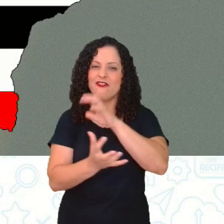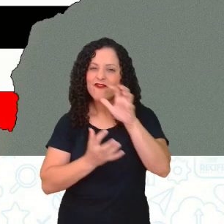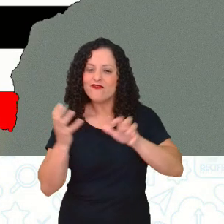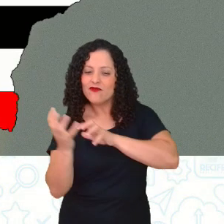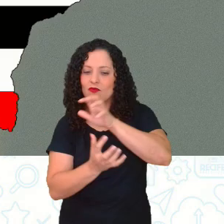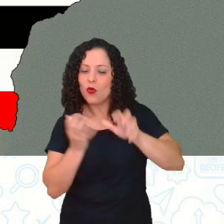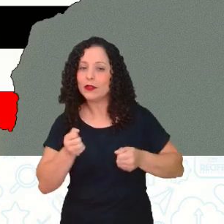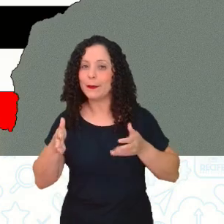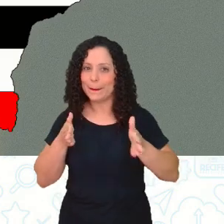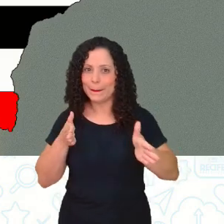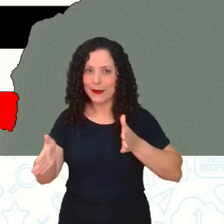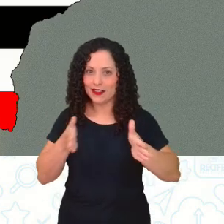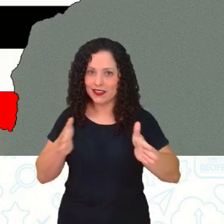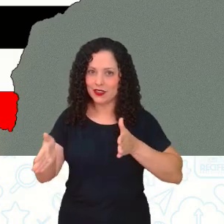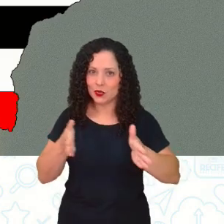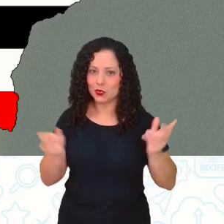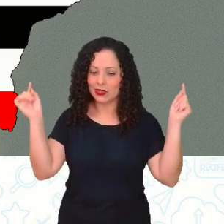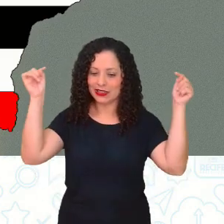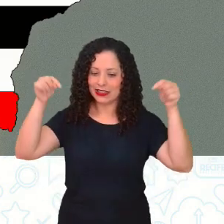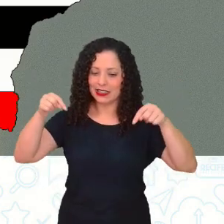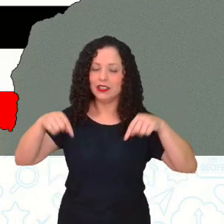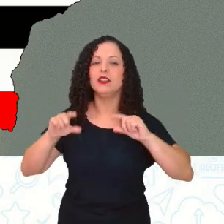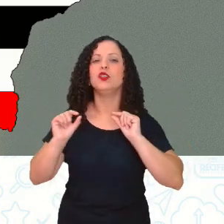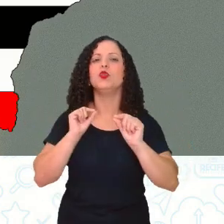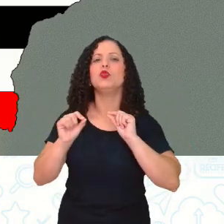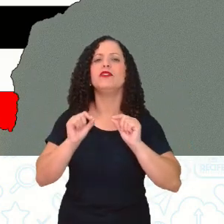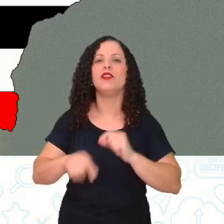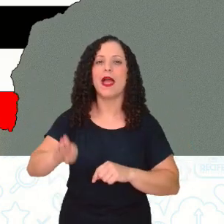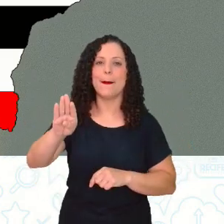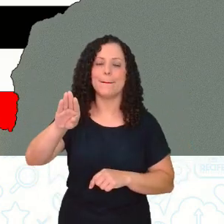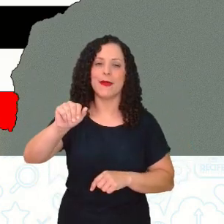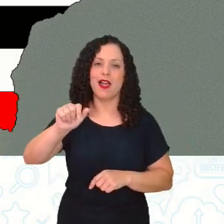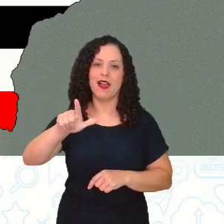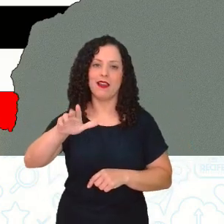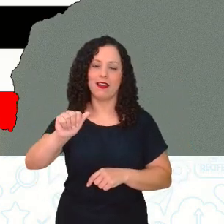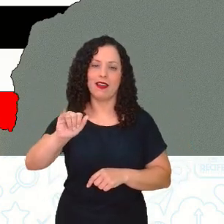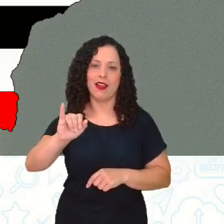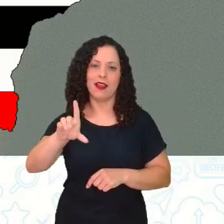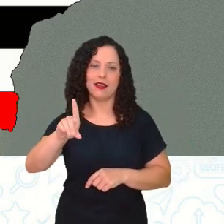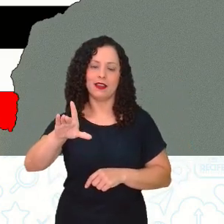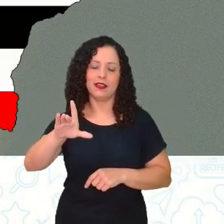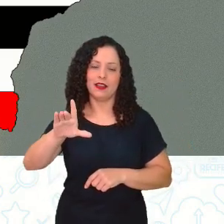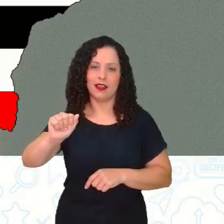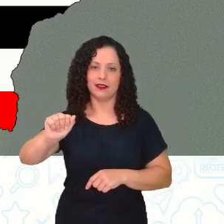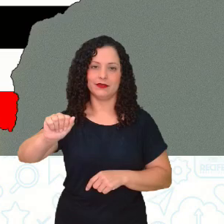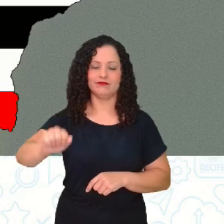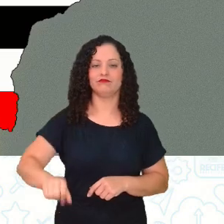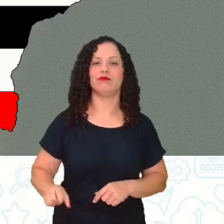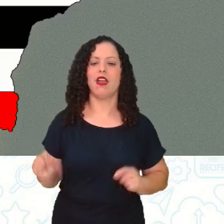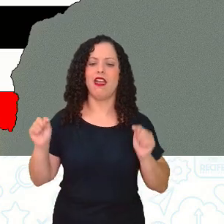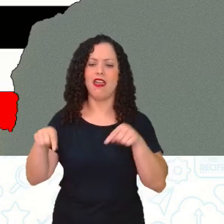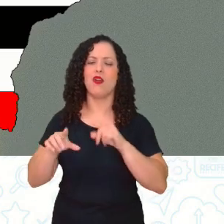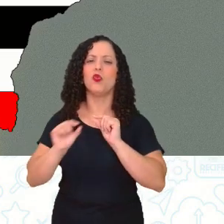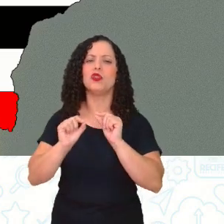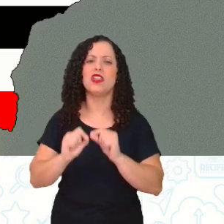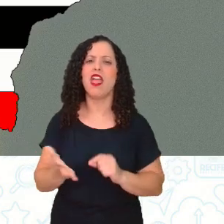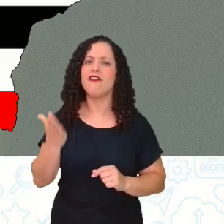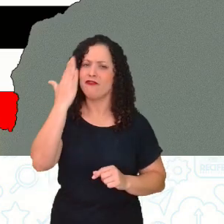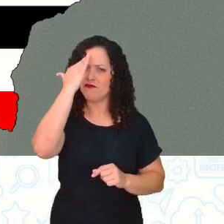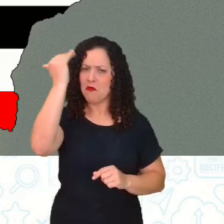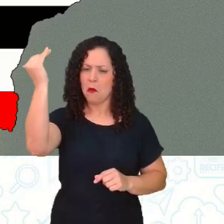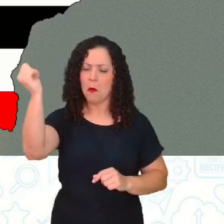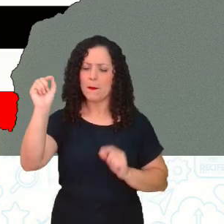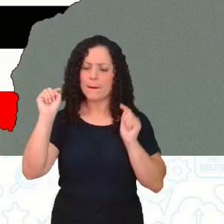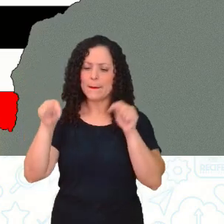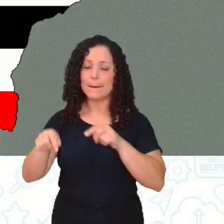nesse período regencial, que foi a Balaiada, certo? Então, a revolta popular, né, que ocorreu